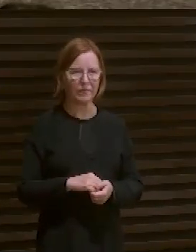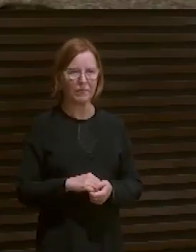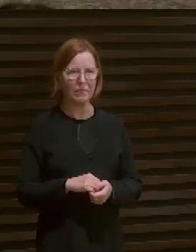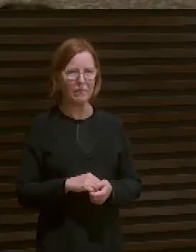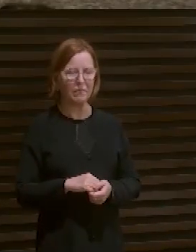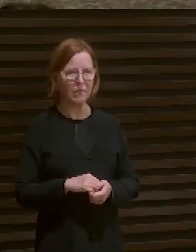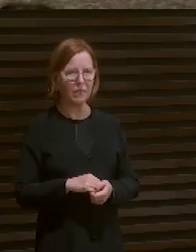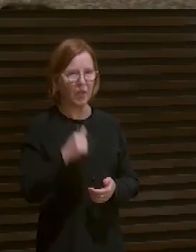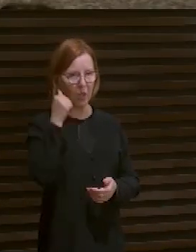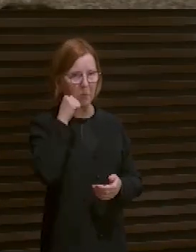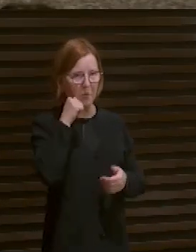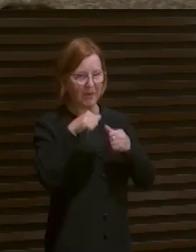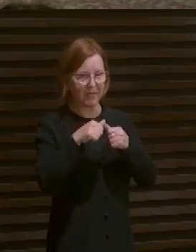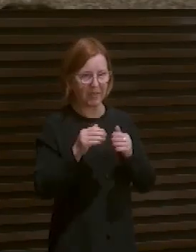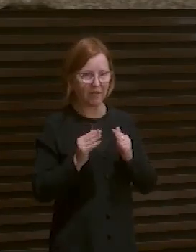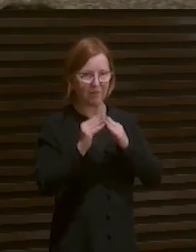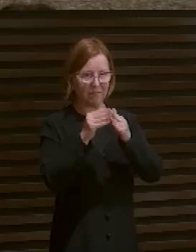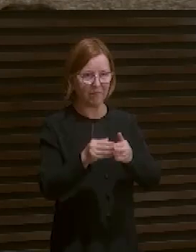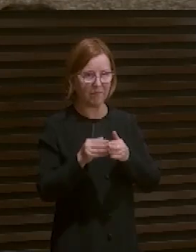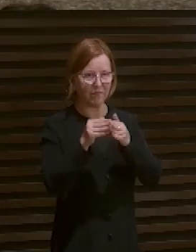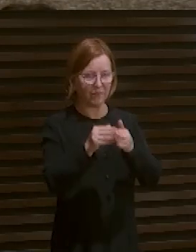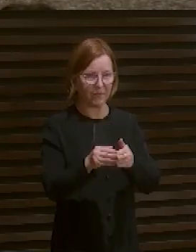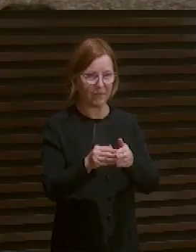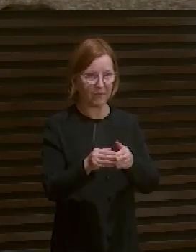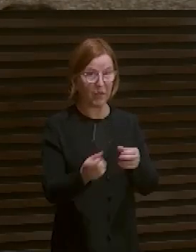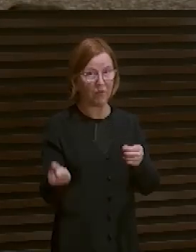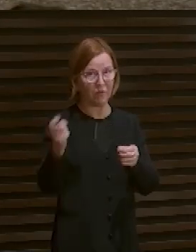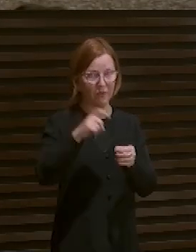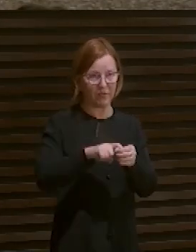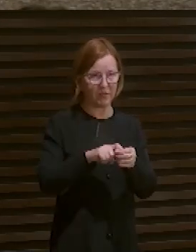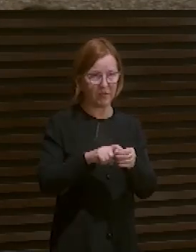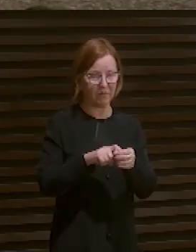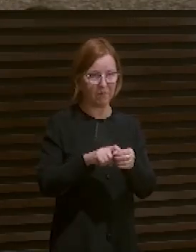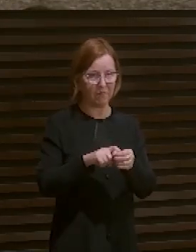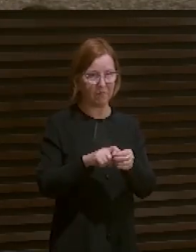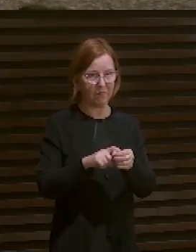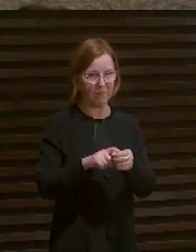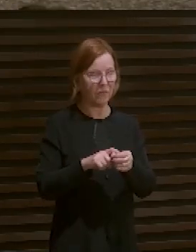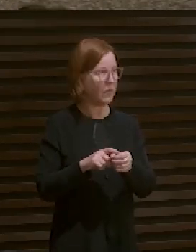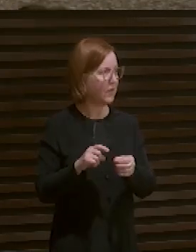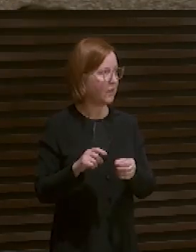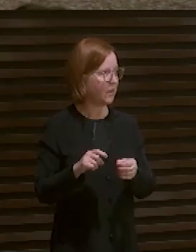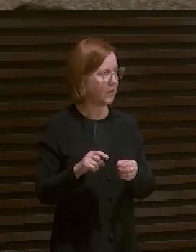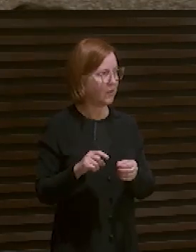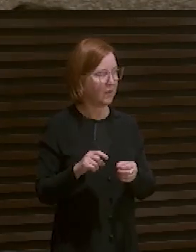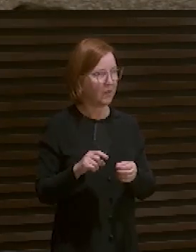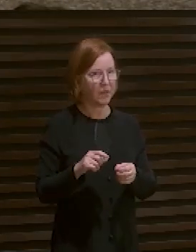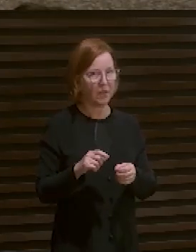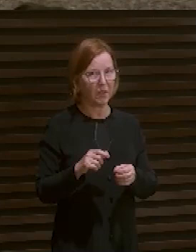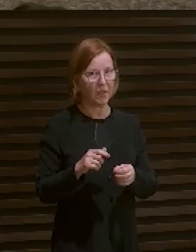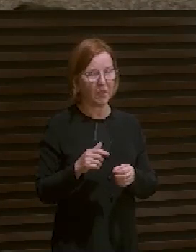Ela estava num navio de volta, quando o navio foi de férias, quando o navio